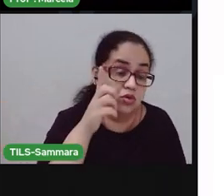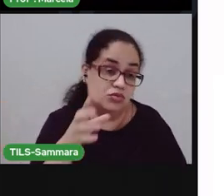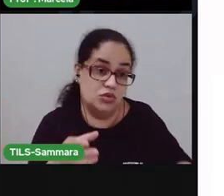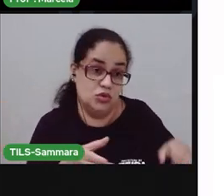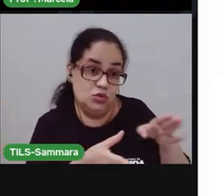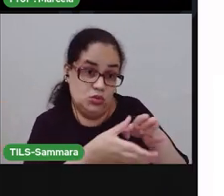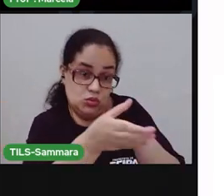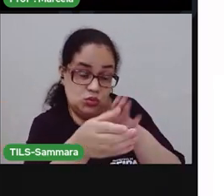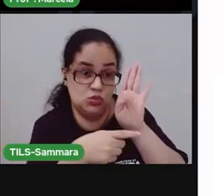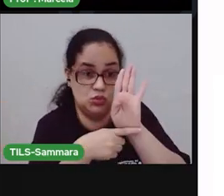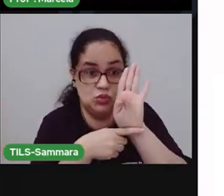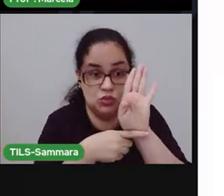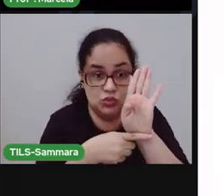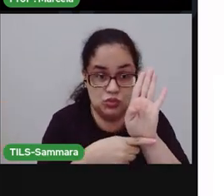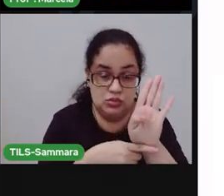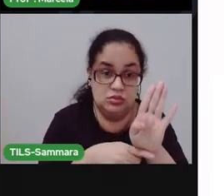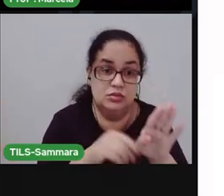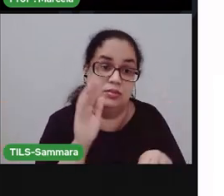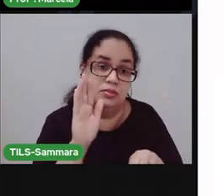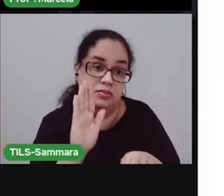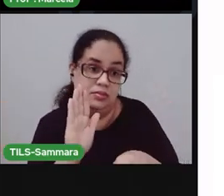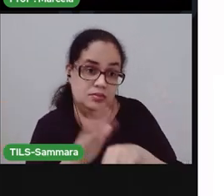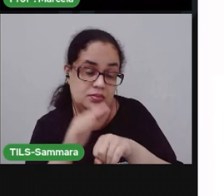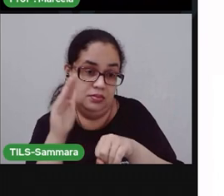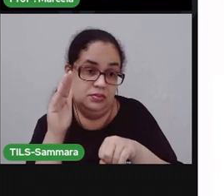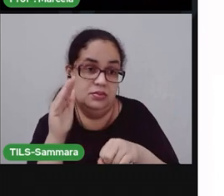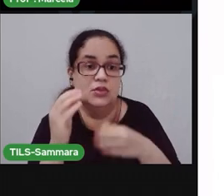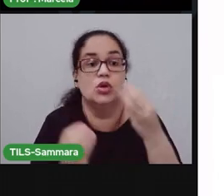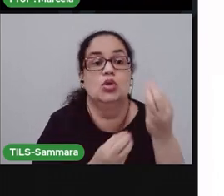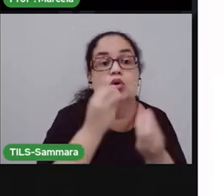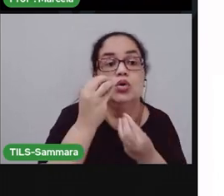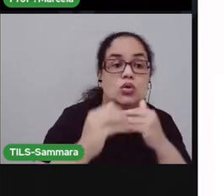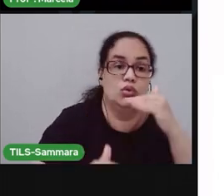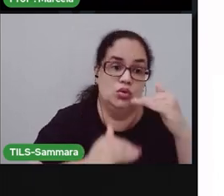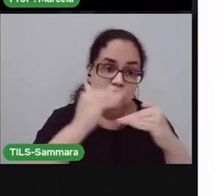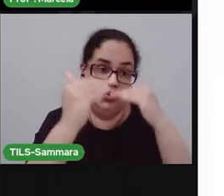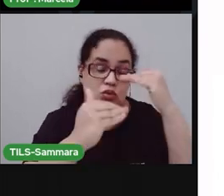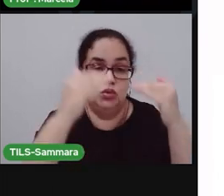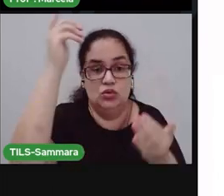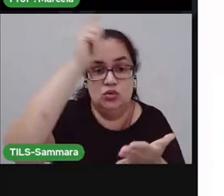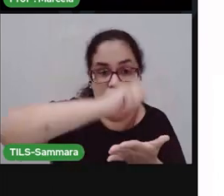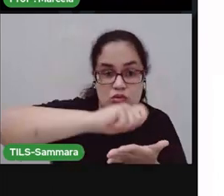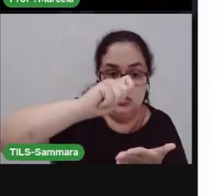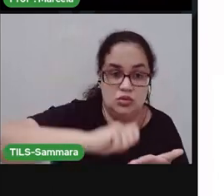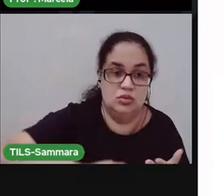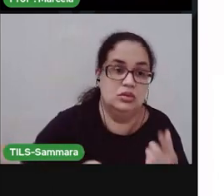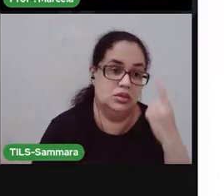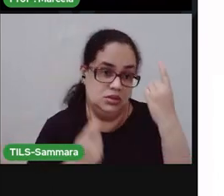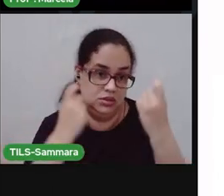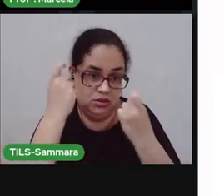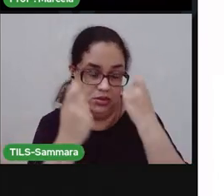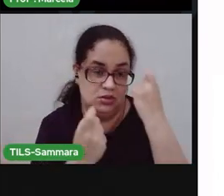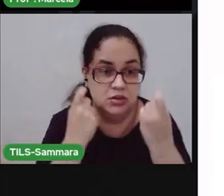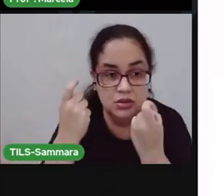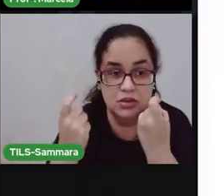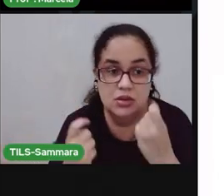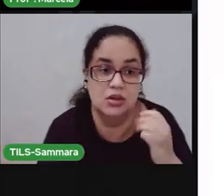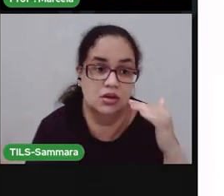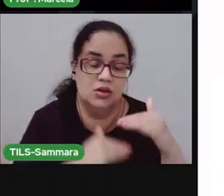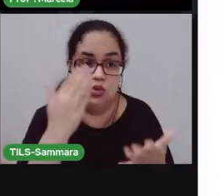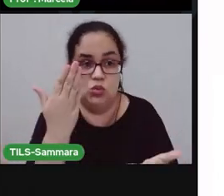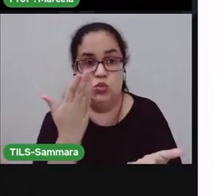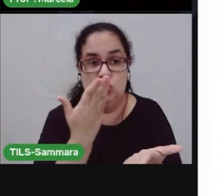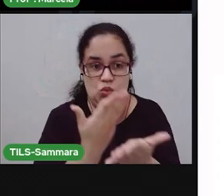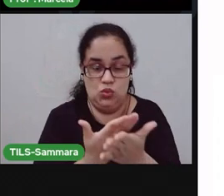orientar ainda mais sobre como desenvolver a sua escrita. E não se preocupe, ao longo das nossas aulas